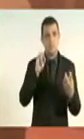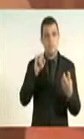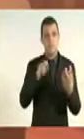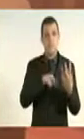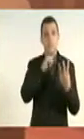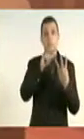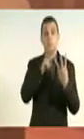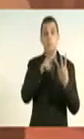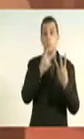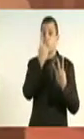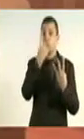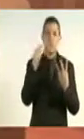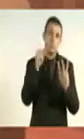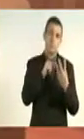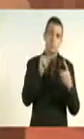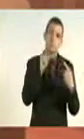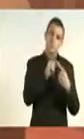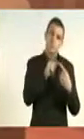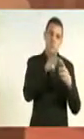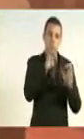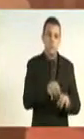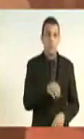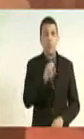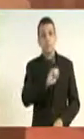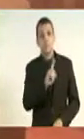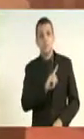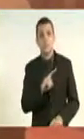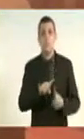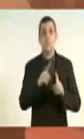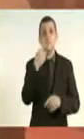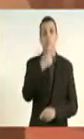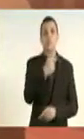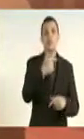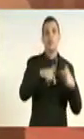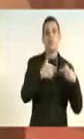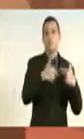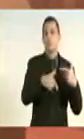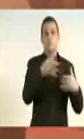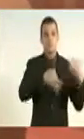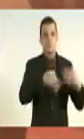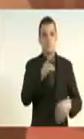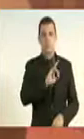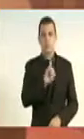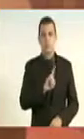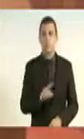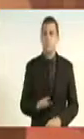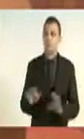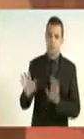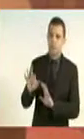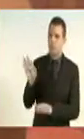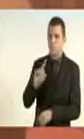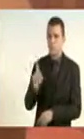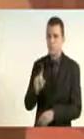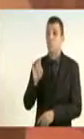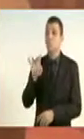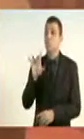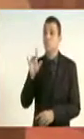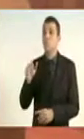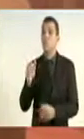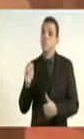atos praticados por ele, nenhum foram questionados, é isso? Não, simplesmente a nomeação de um membro, que segundo o